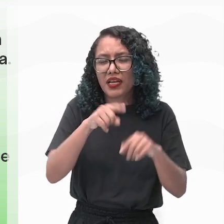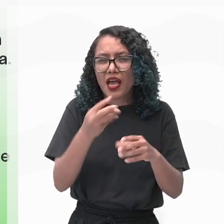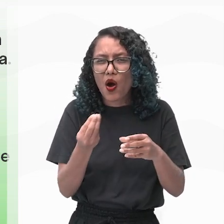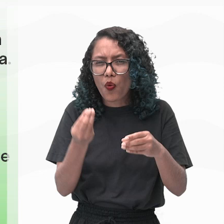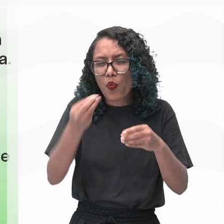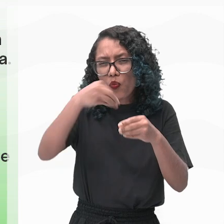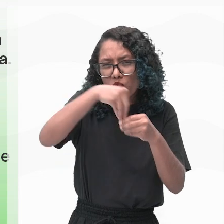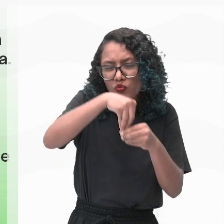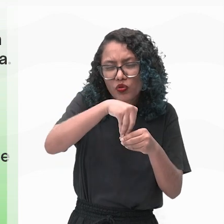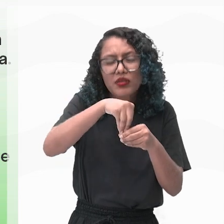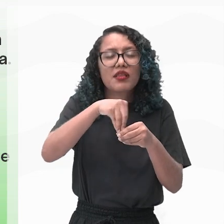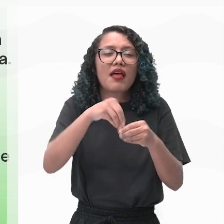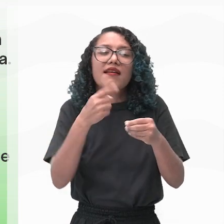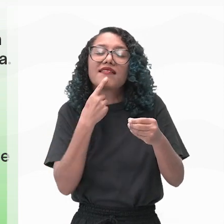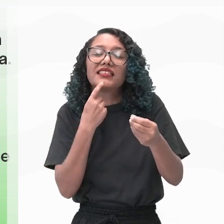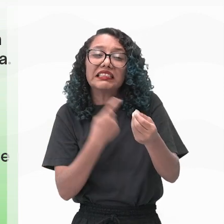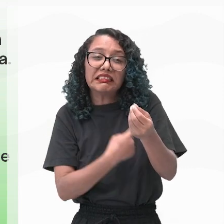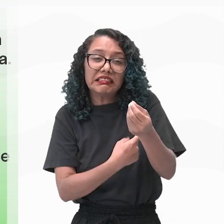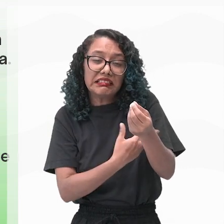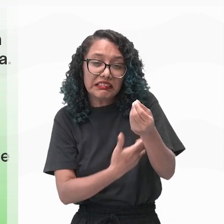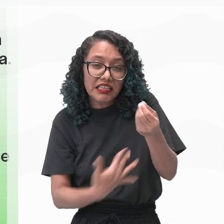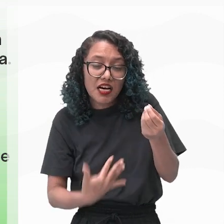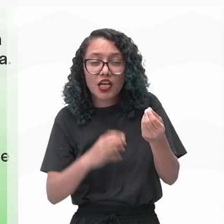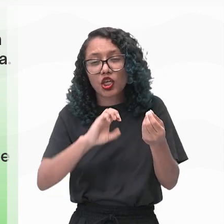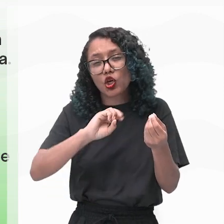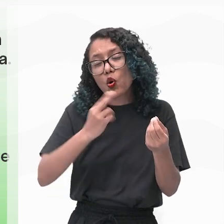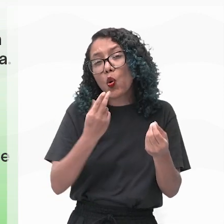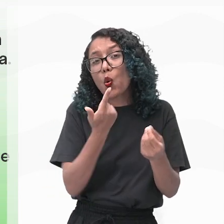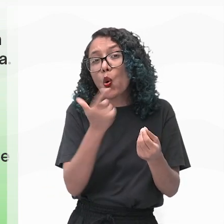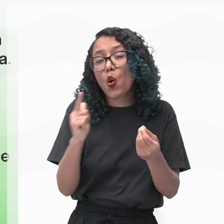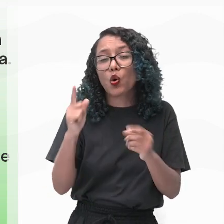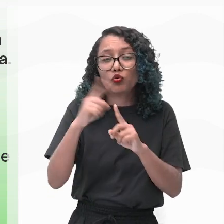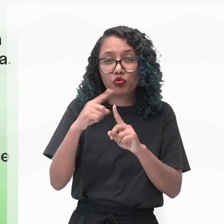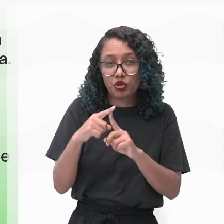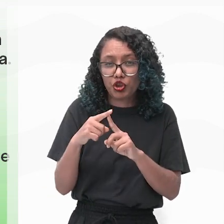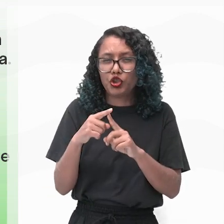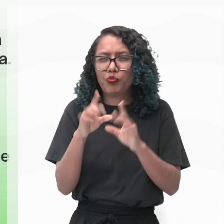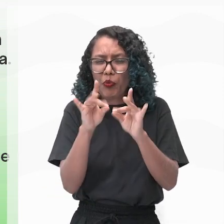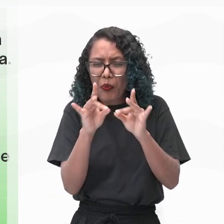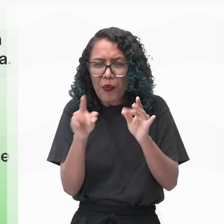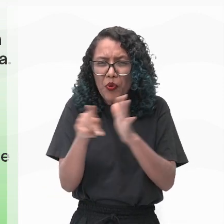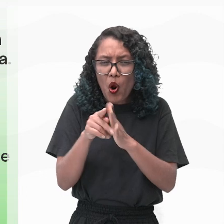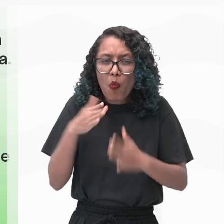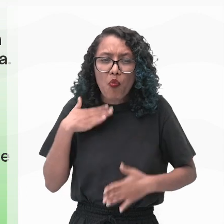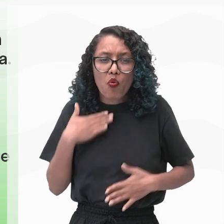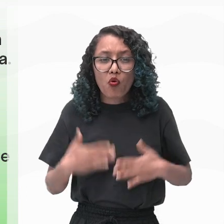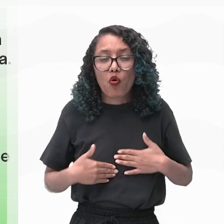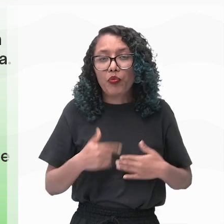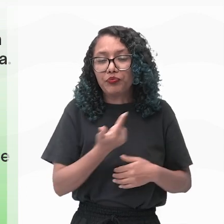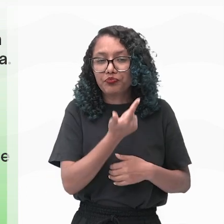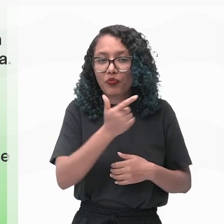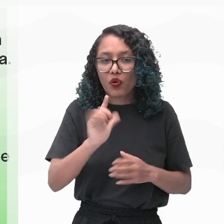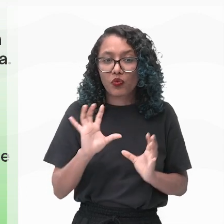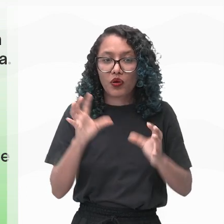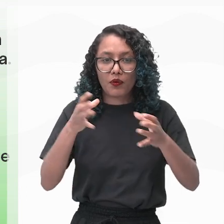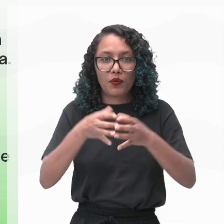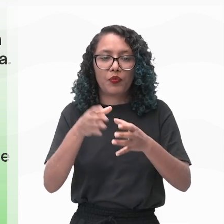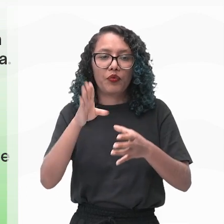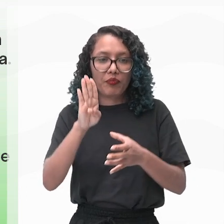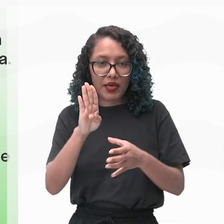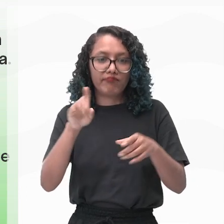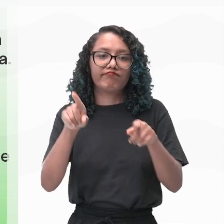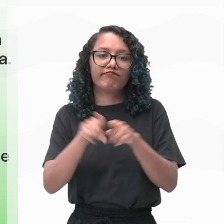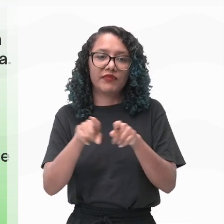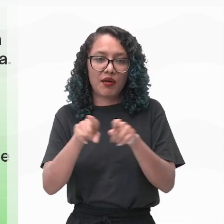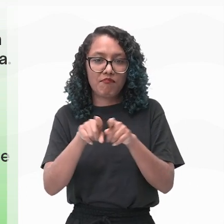corporais. Temos também o grupo B, né, que são os resíduos químicos com risco à saúde. e ao